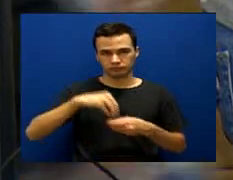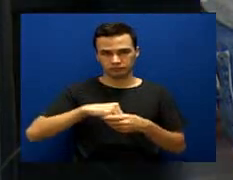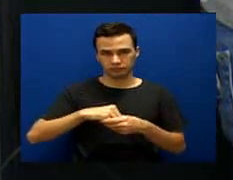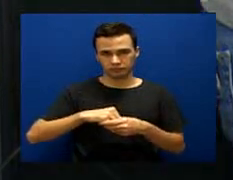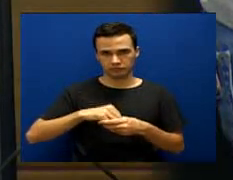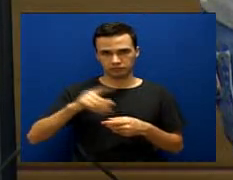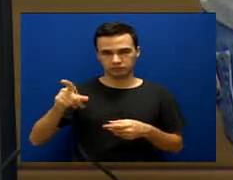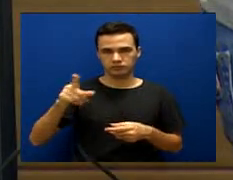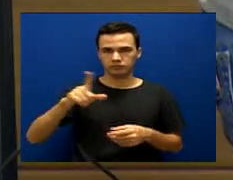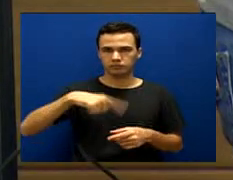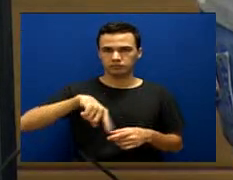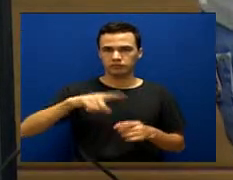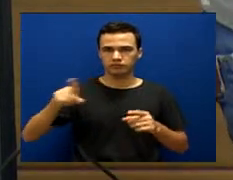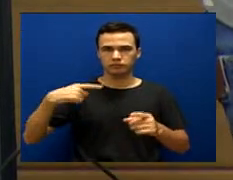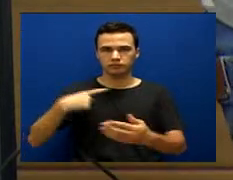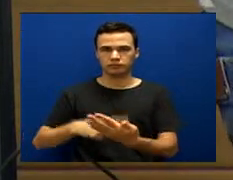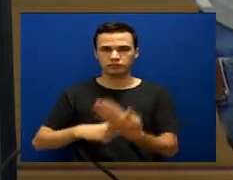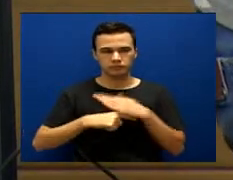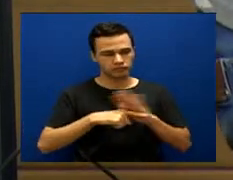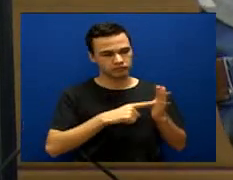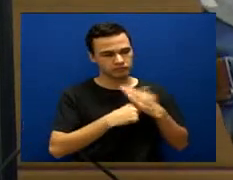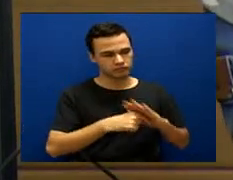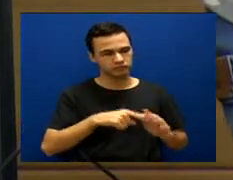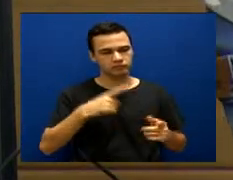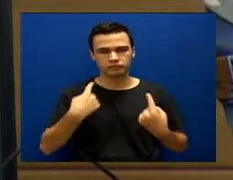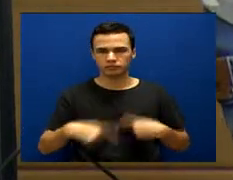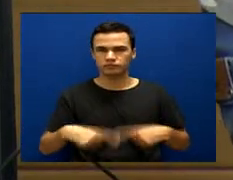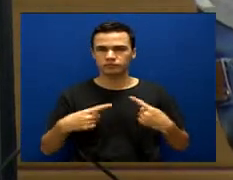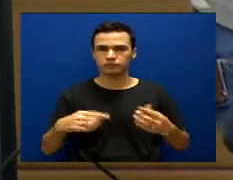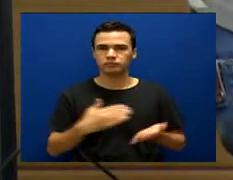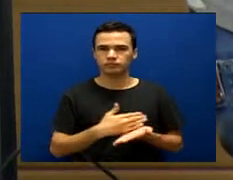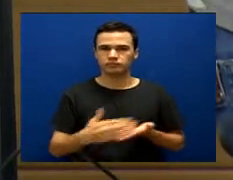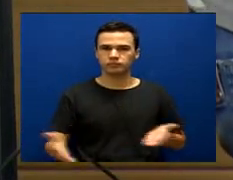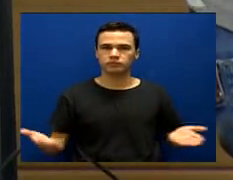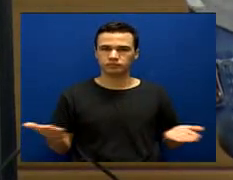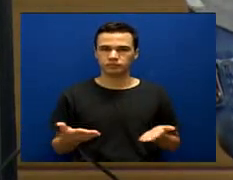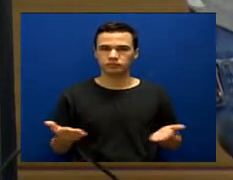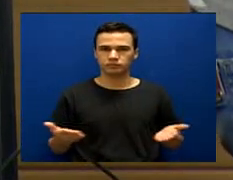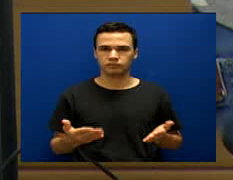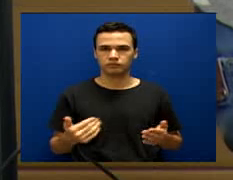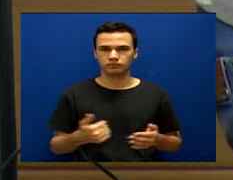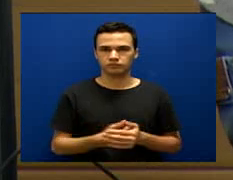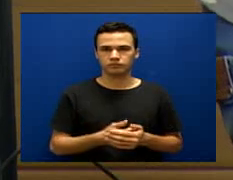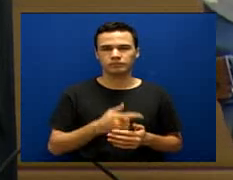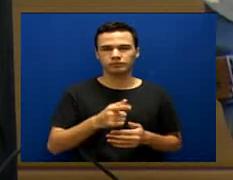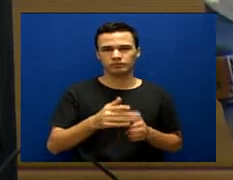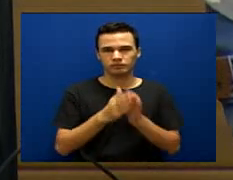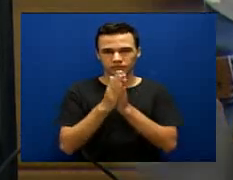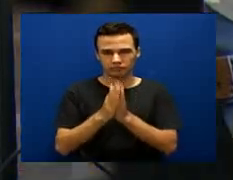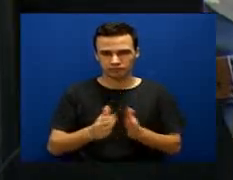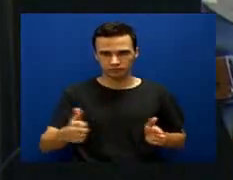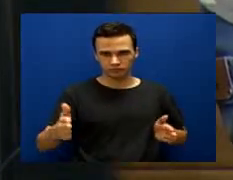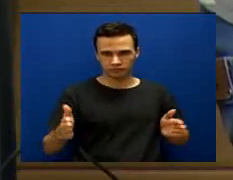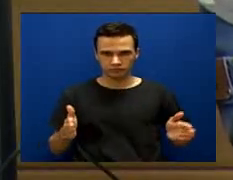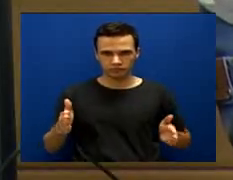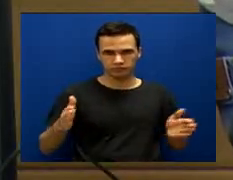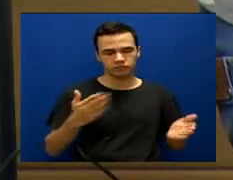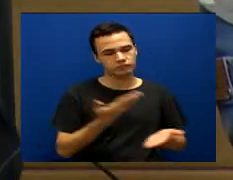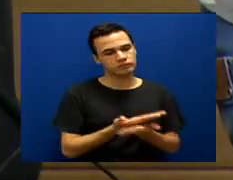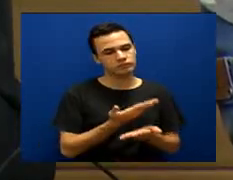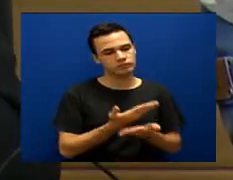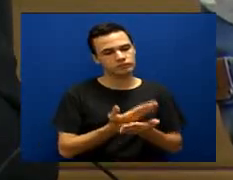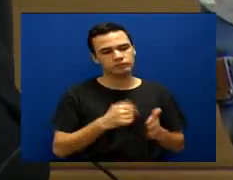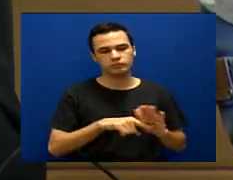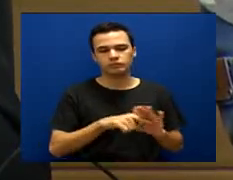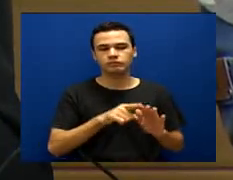internamente lá com os nossos parceiros, e dentro de uma da cronologia, da dinâmica, do estudo,